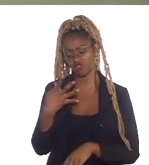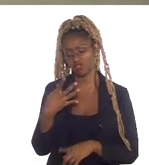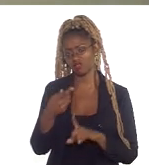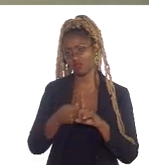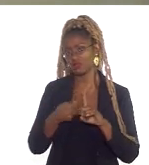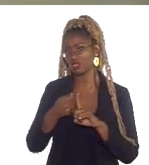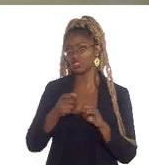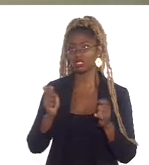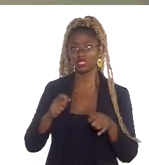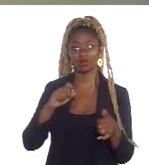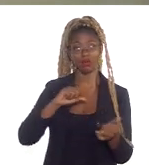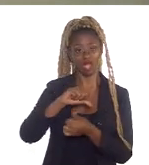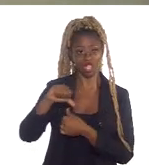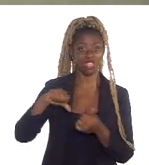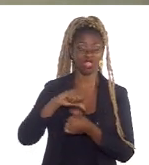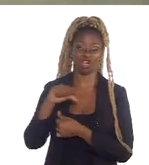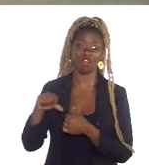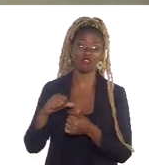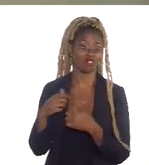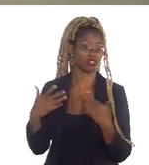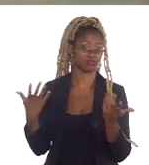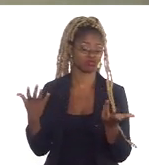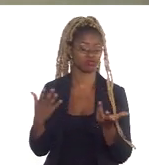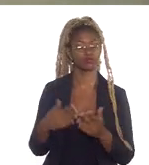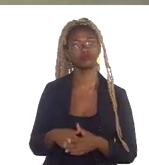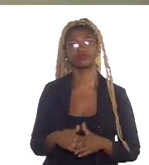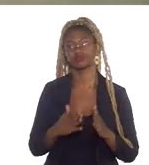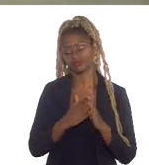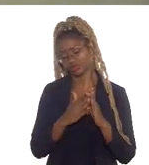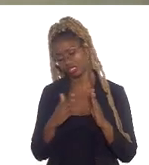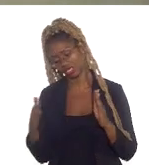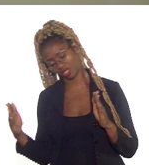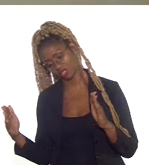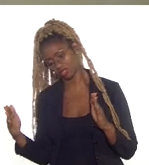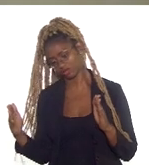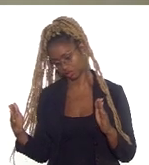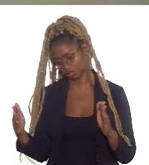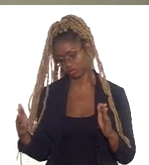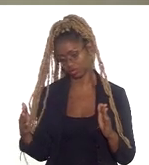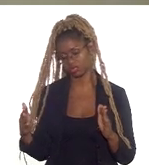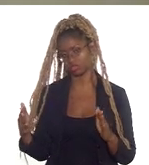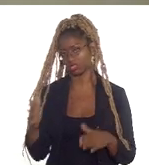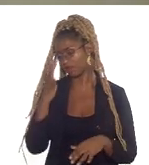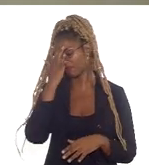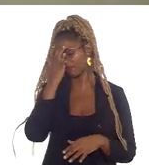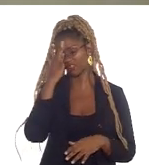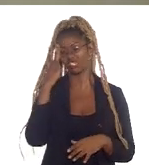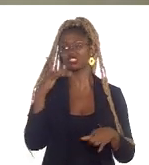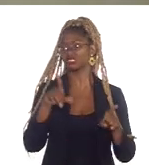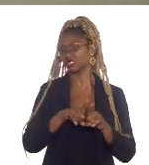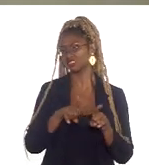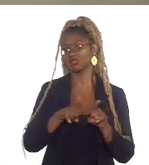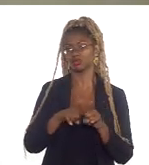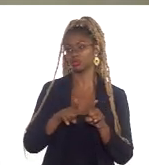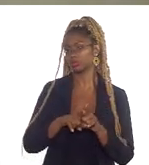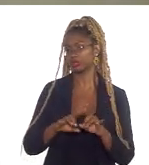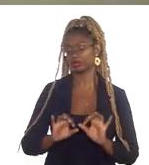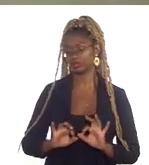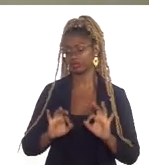renováveis automaticamente. A questão do prazo é de maior facilidade de superação.